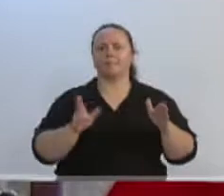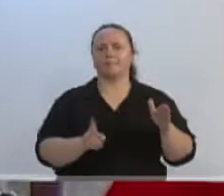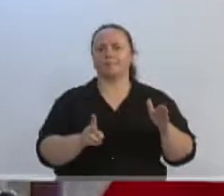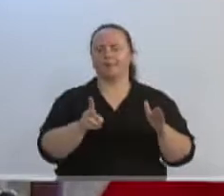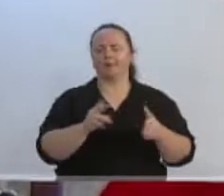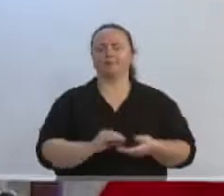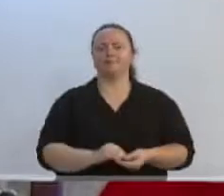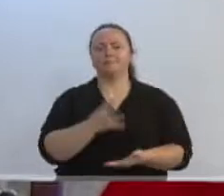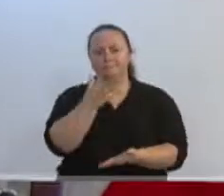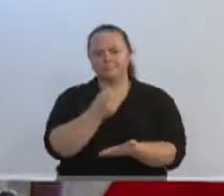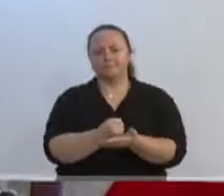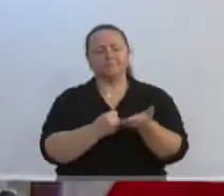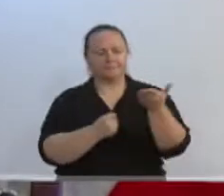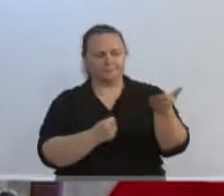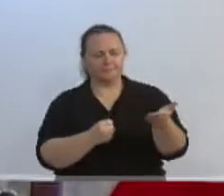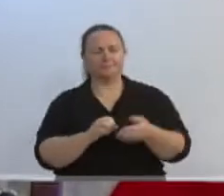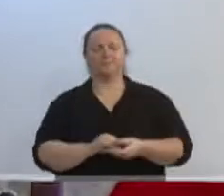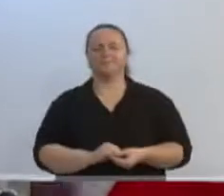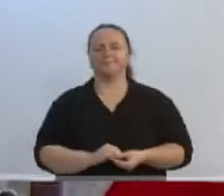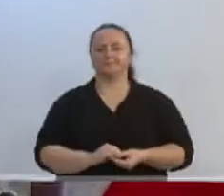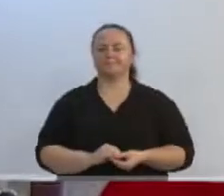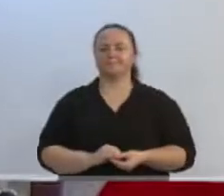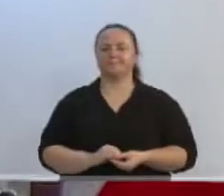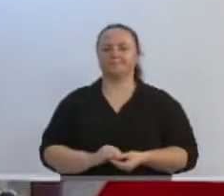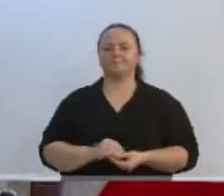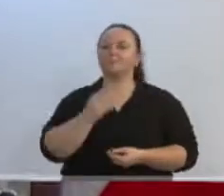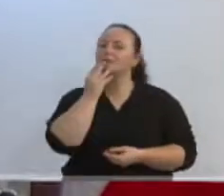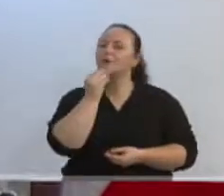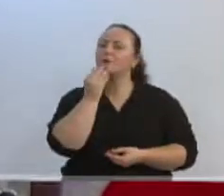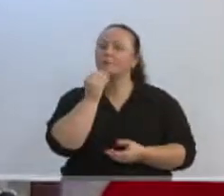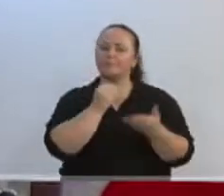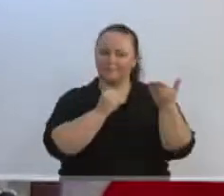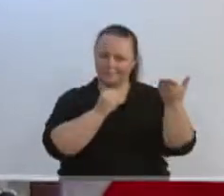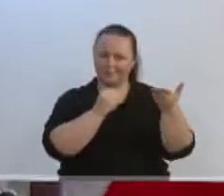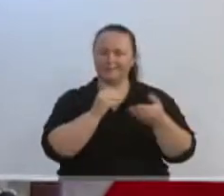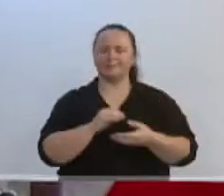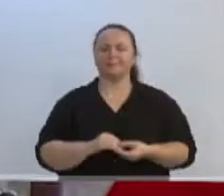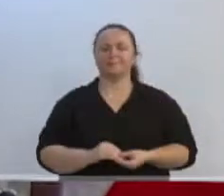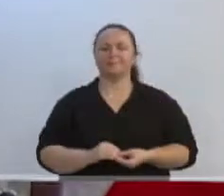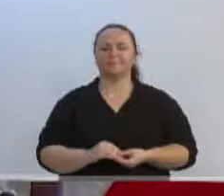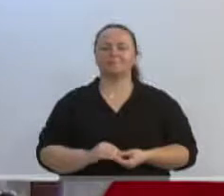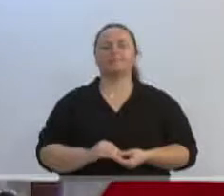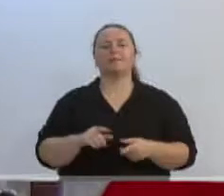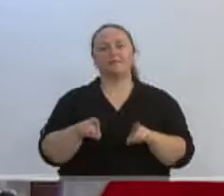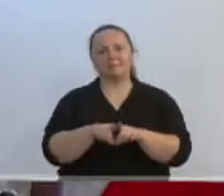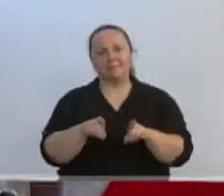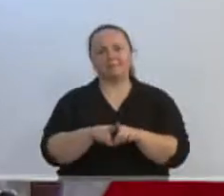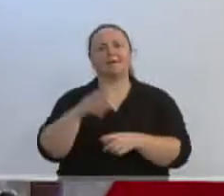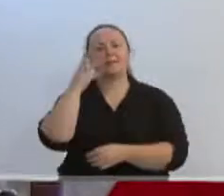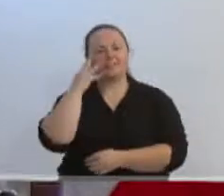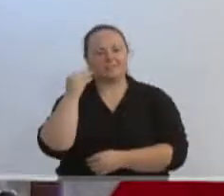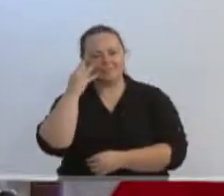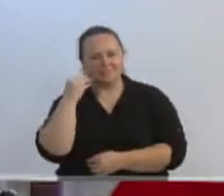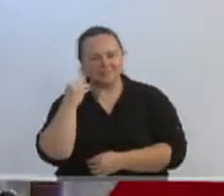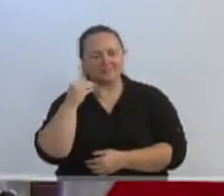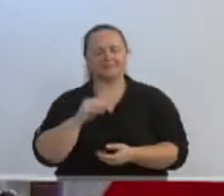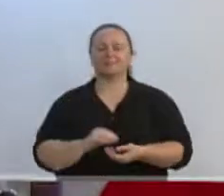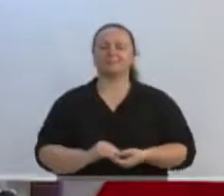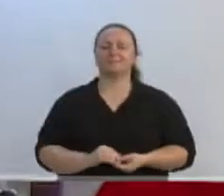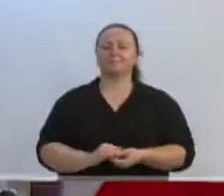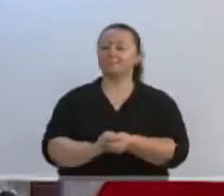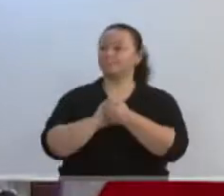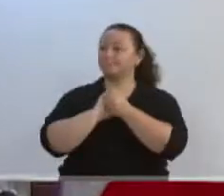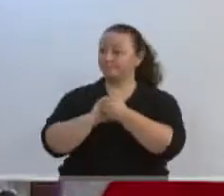Também incluo o seu discurso à minha fala e já... Vereador Bruno Cunha e logo em seguida, professor também. Gilson, vereador Gilson de Souza.